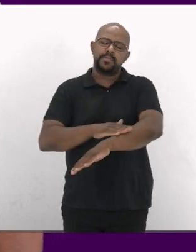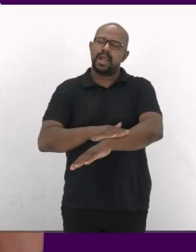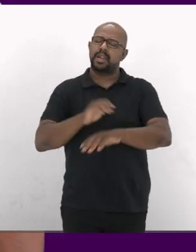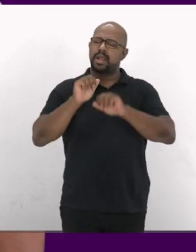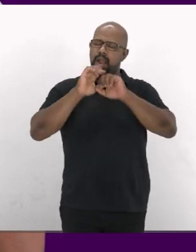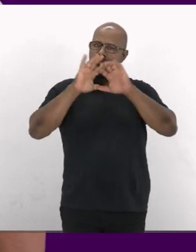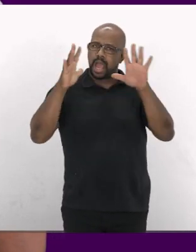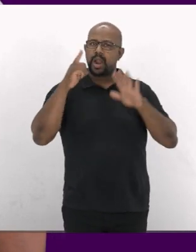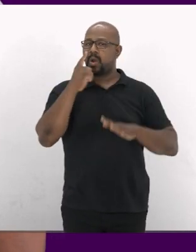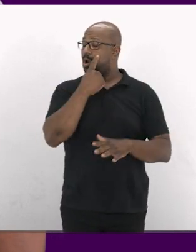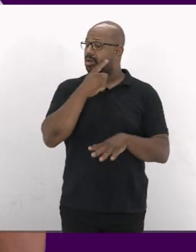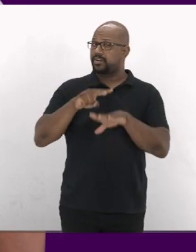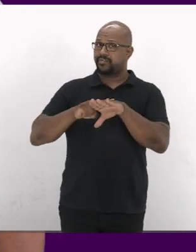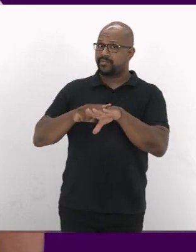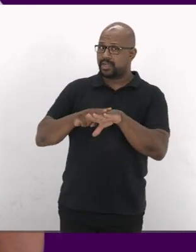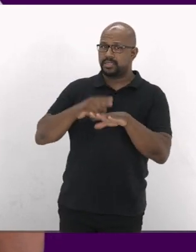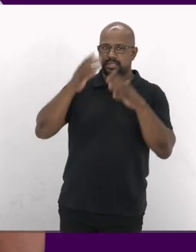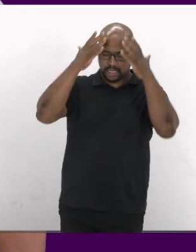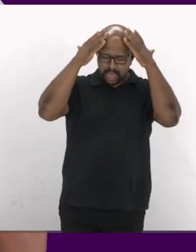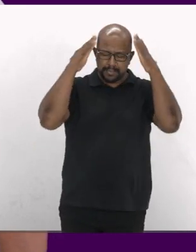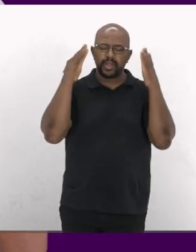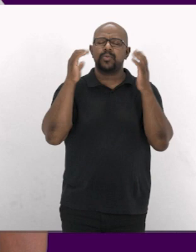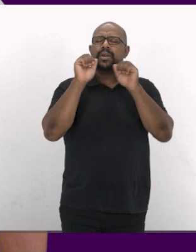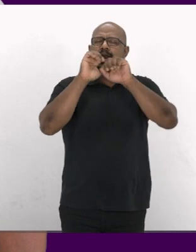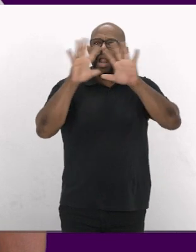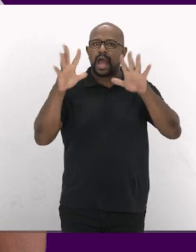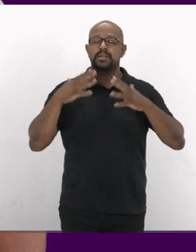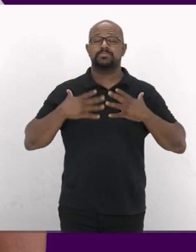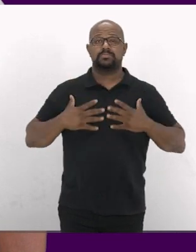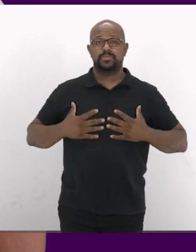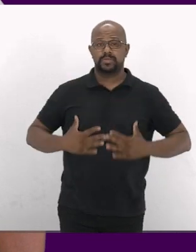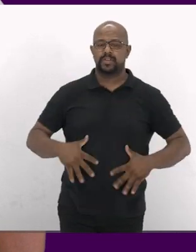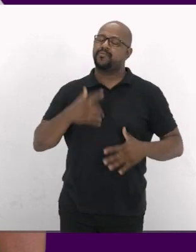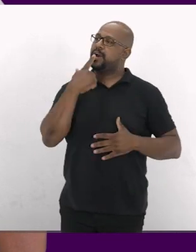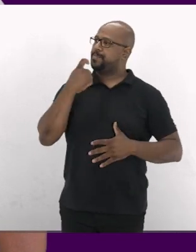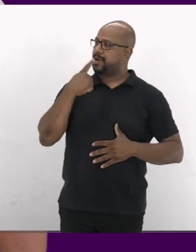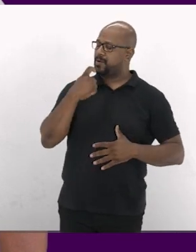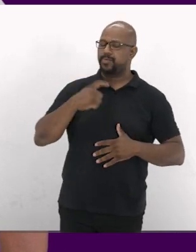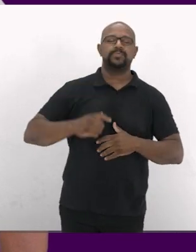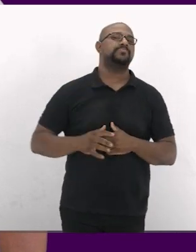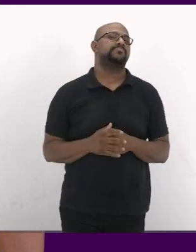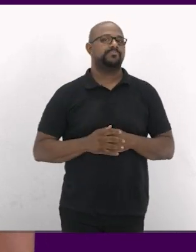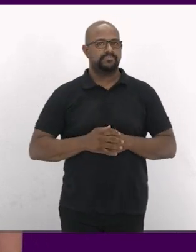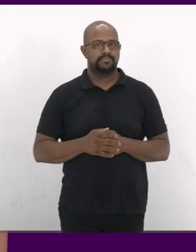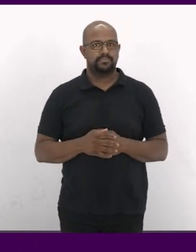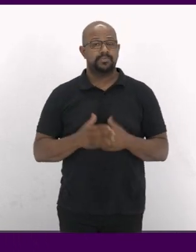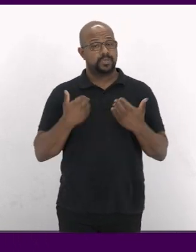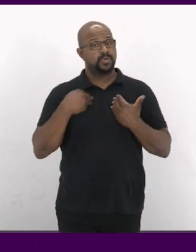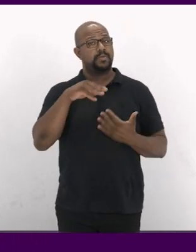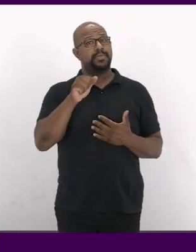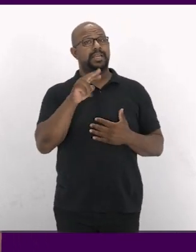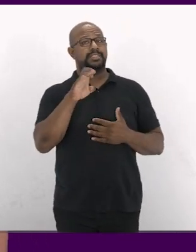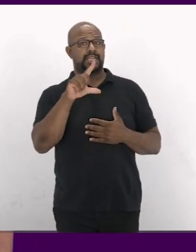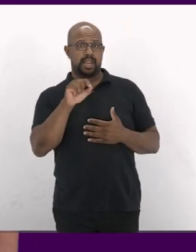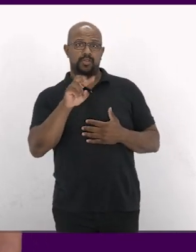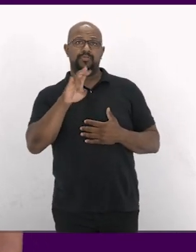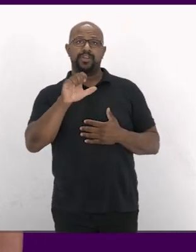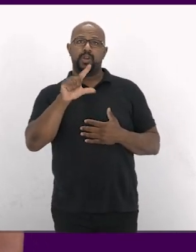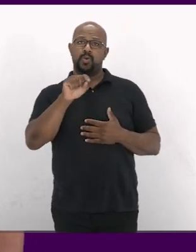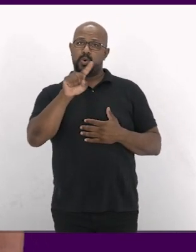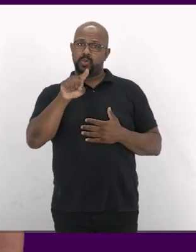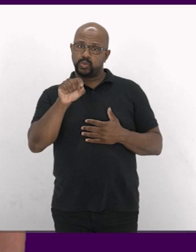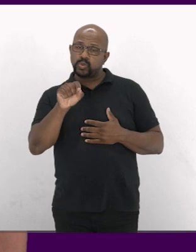pele clara, olhos verdes e cabelo claro também. Estou vestida de vermelho. Eu sou Marcelo